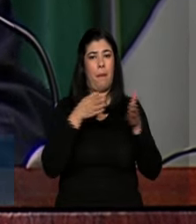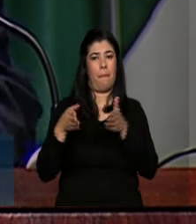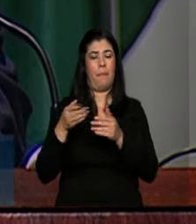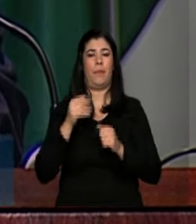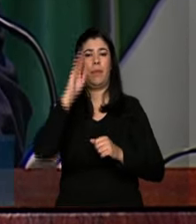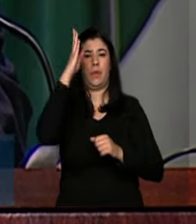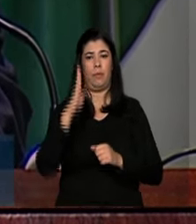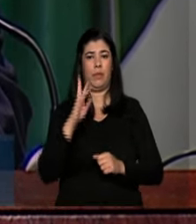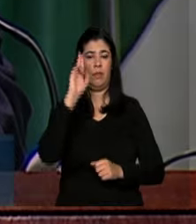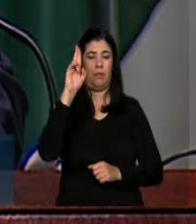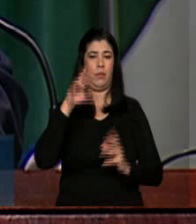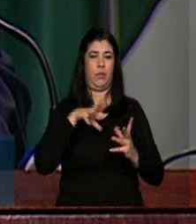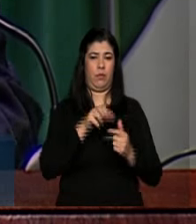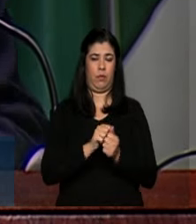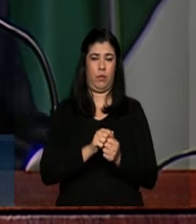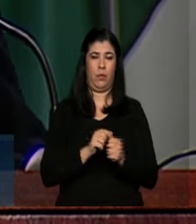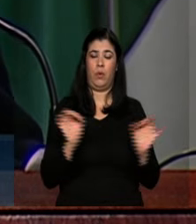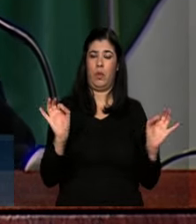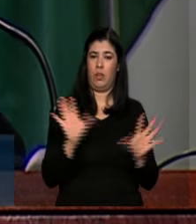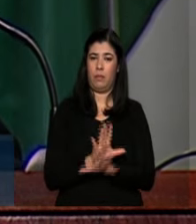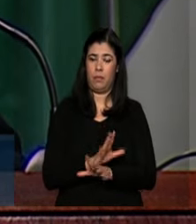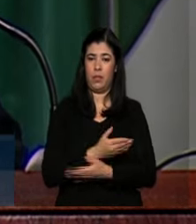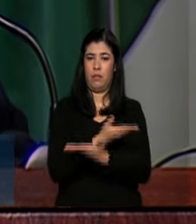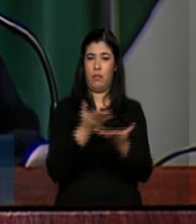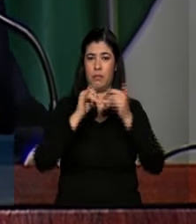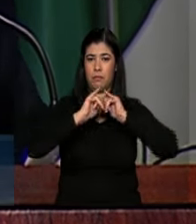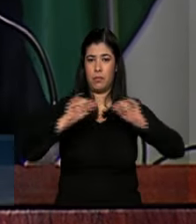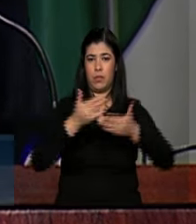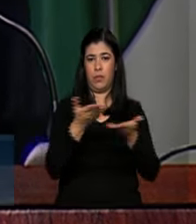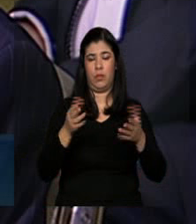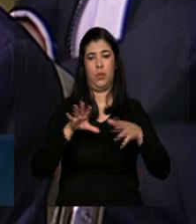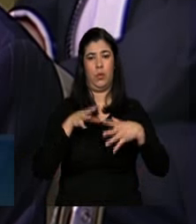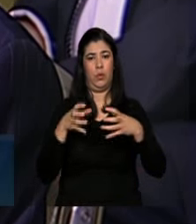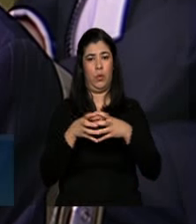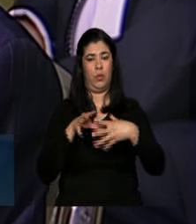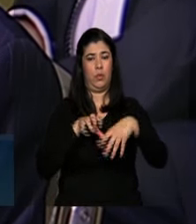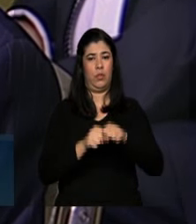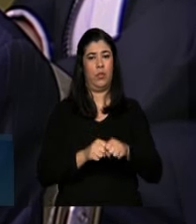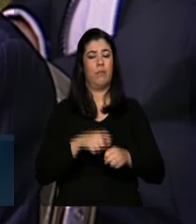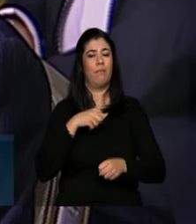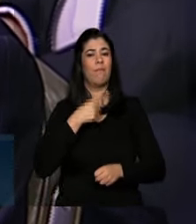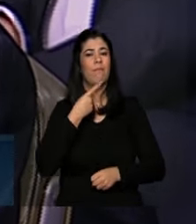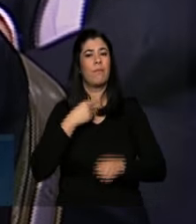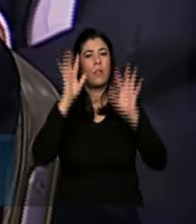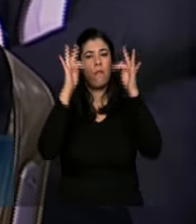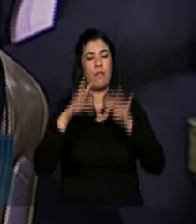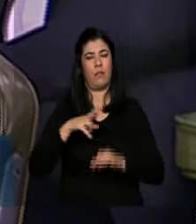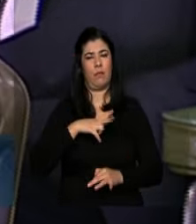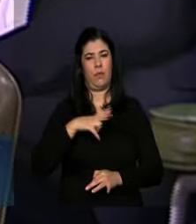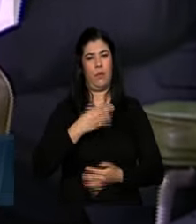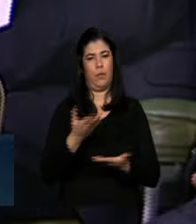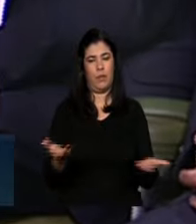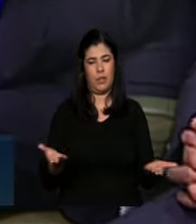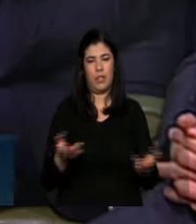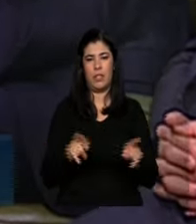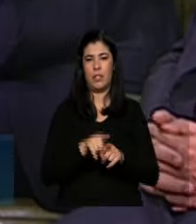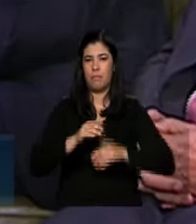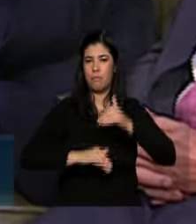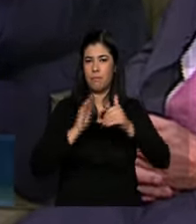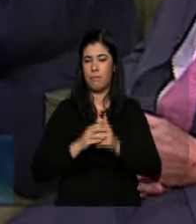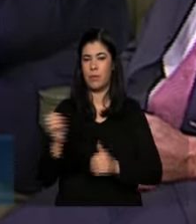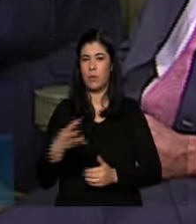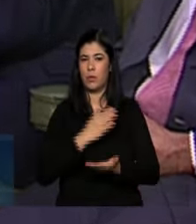mundo. Ao concluir, transmito à turma que agora se forma meus votos de felicidade pessoal e êxito nesta